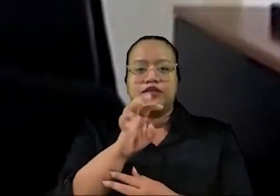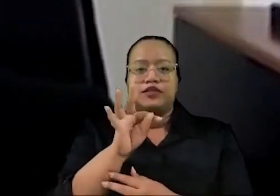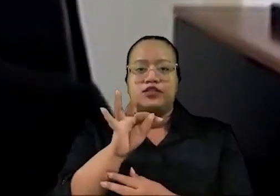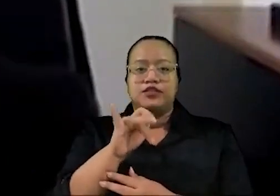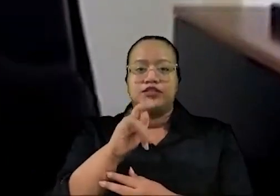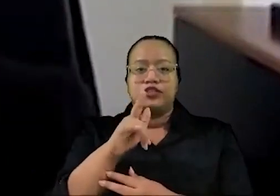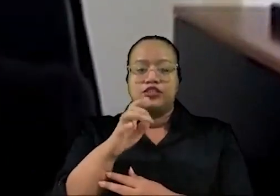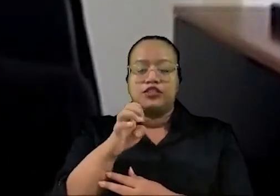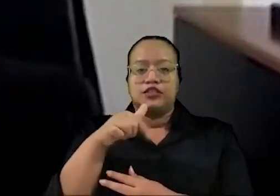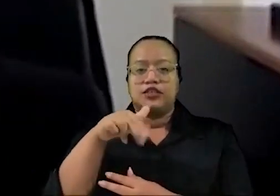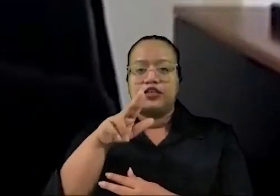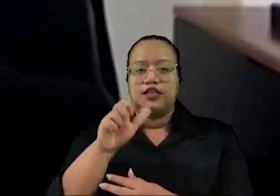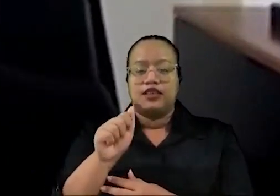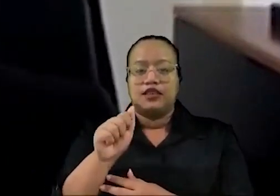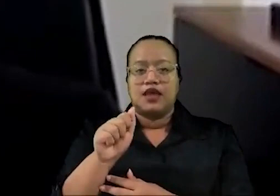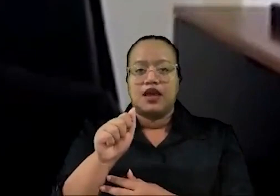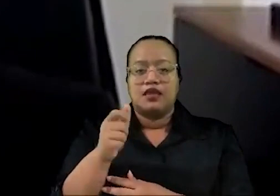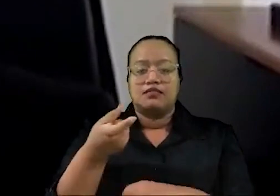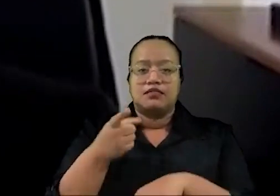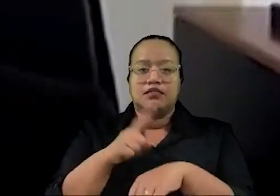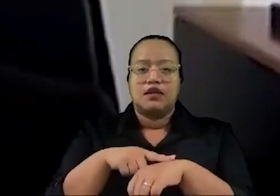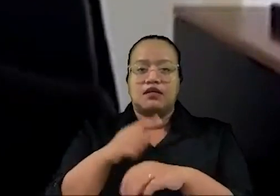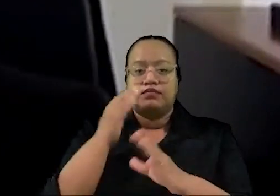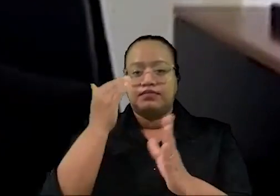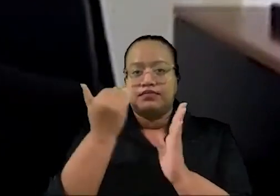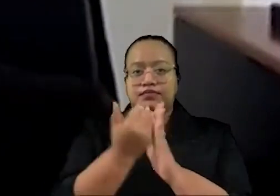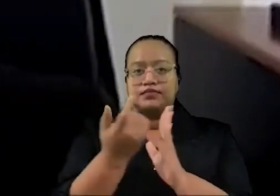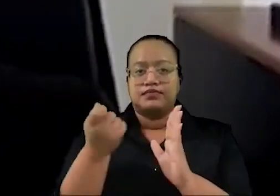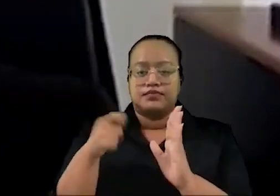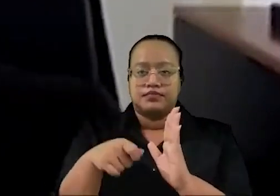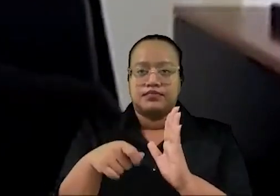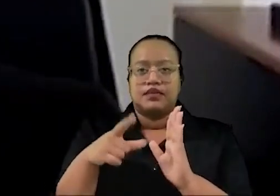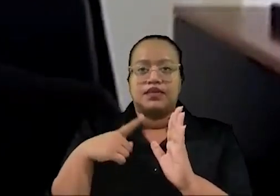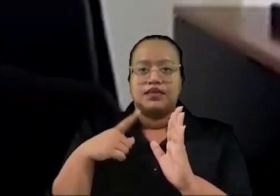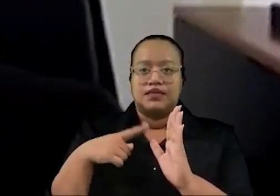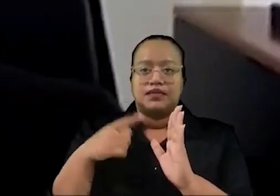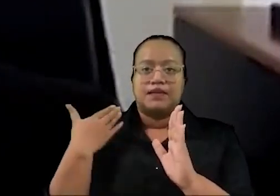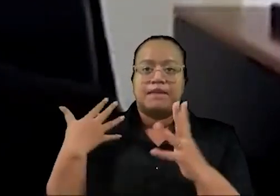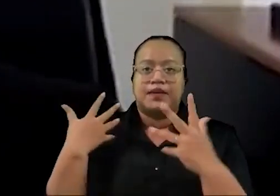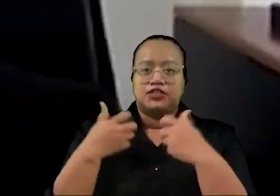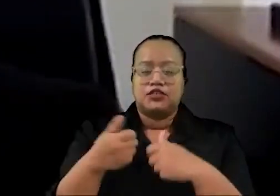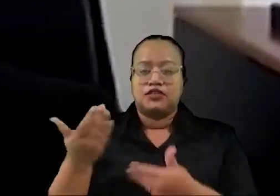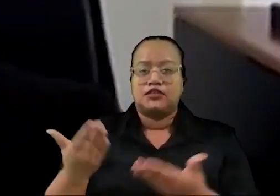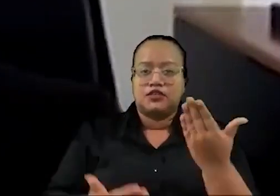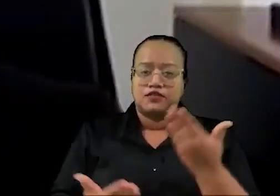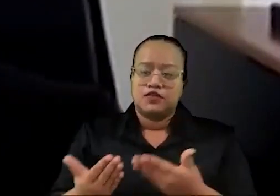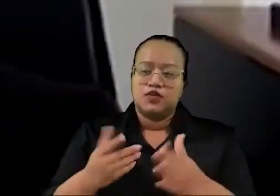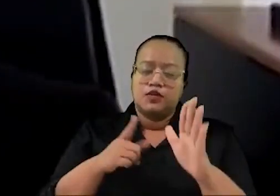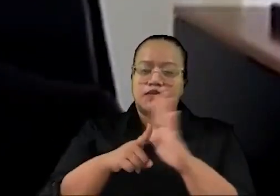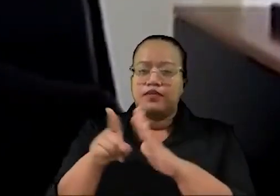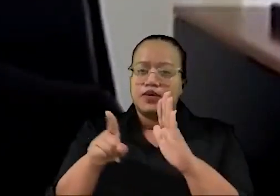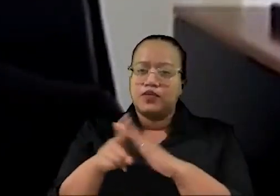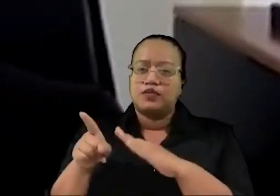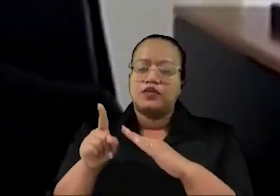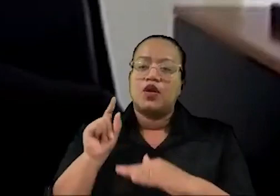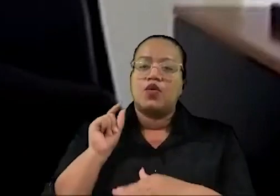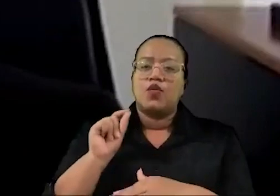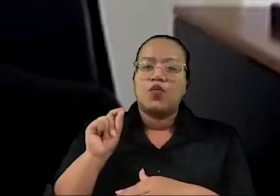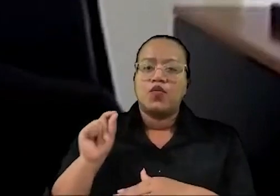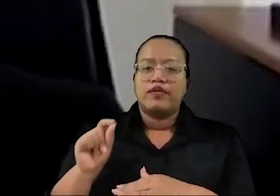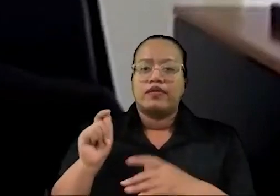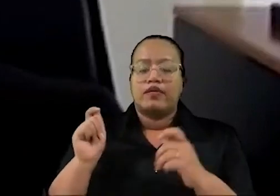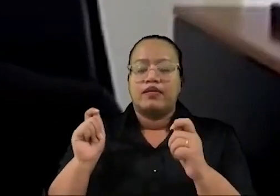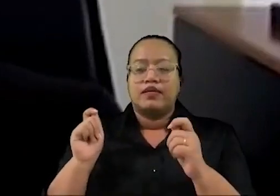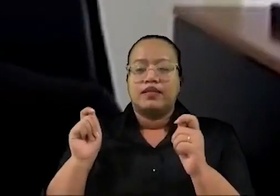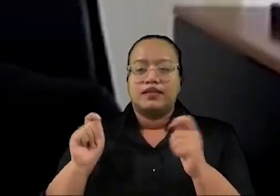série de reuniões com magistrados e servidores, buscando entender o que poderia, dentro